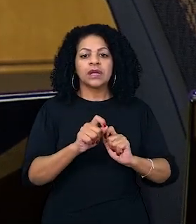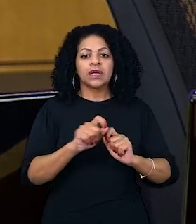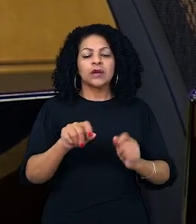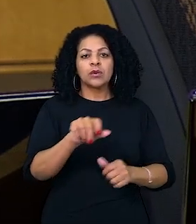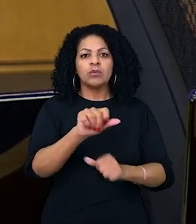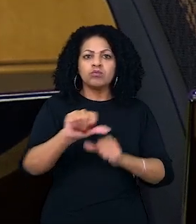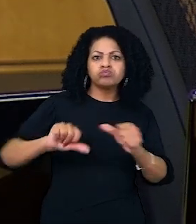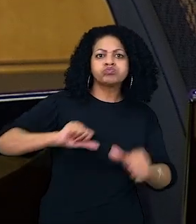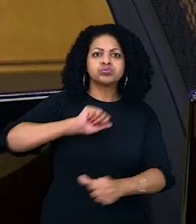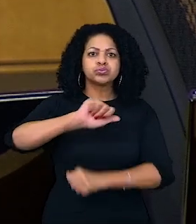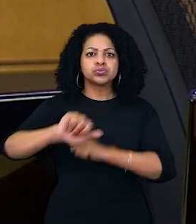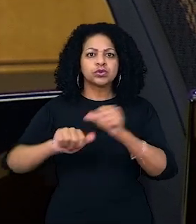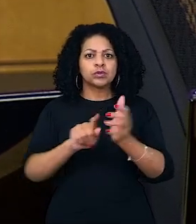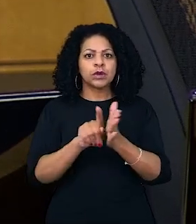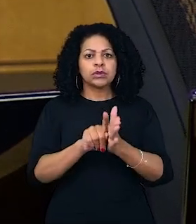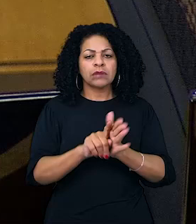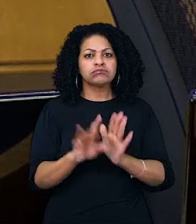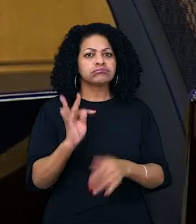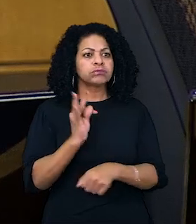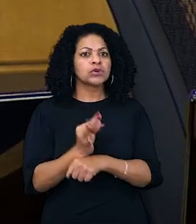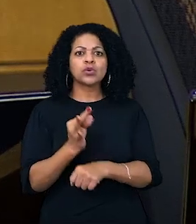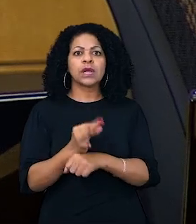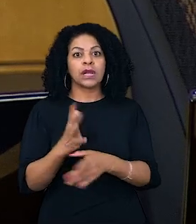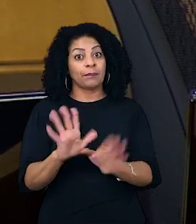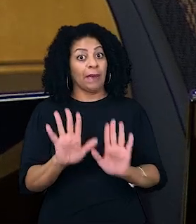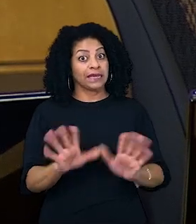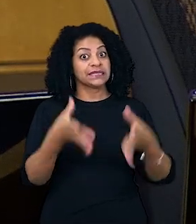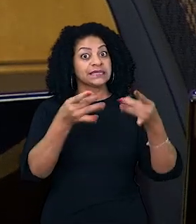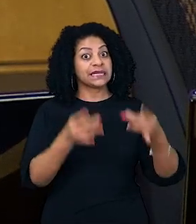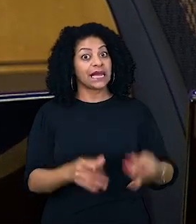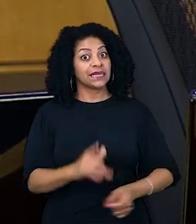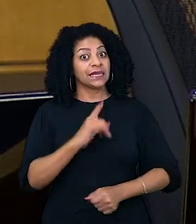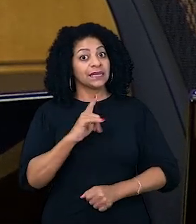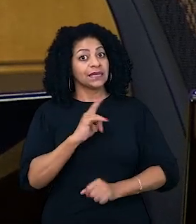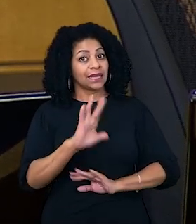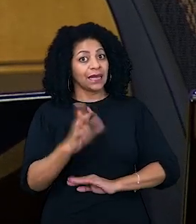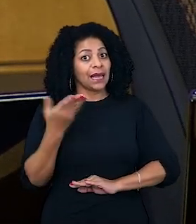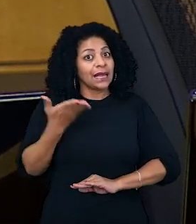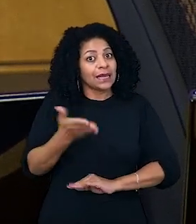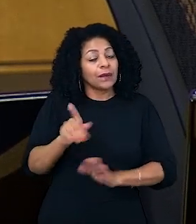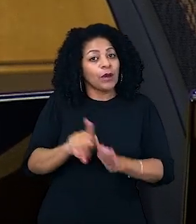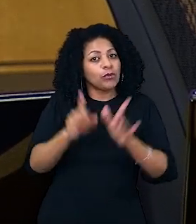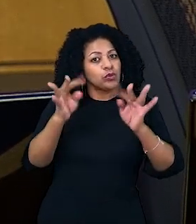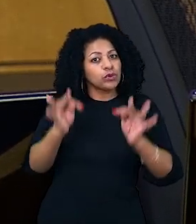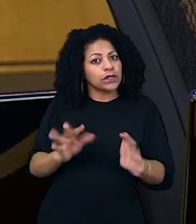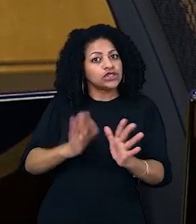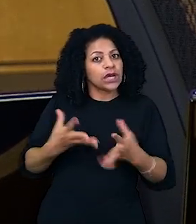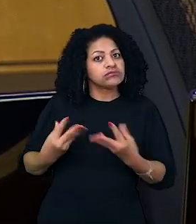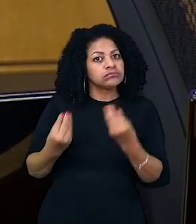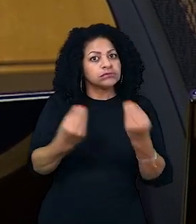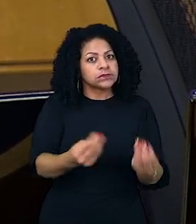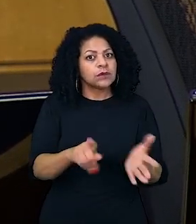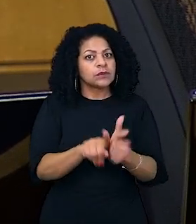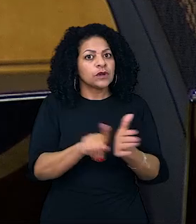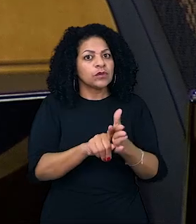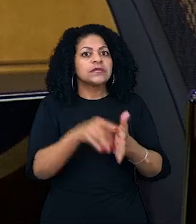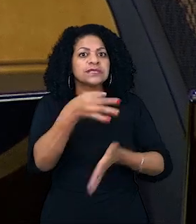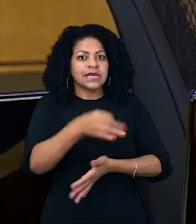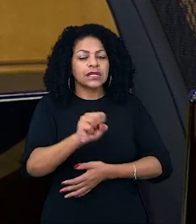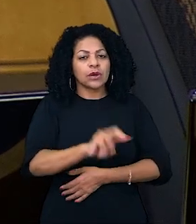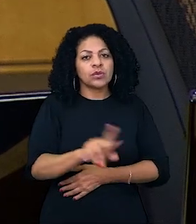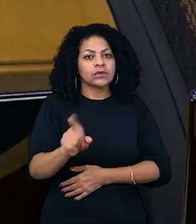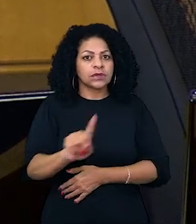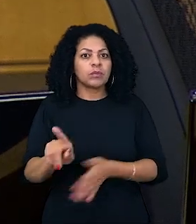de rumo após a concessão da tutela. Só tem um detalhe: a tutela concedida, quando não é consentânea ou consentânea, ela pode